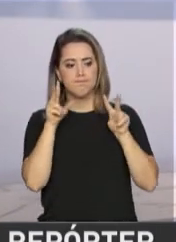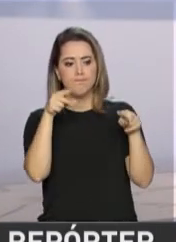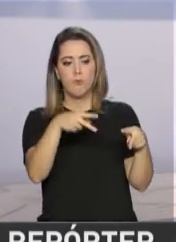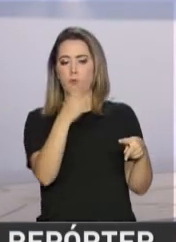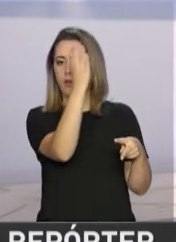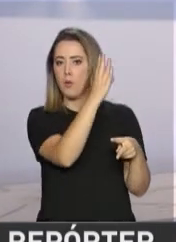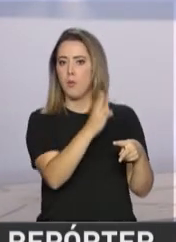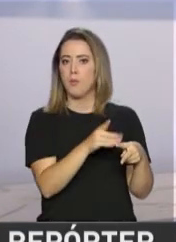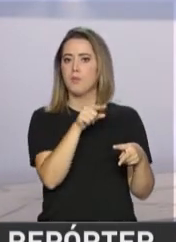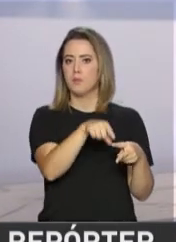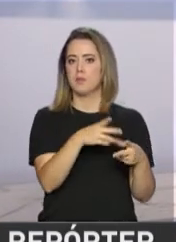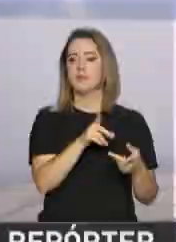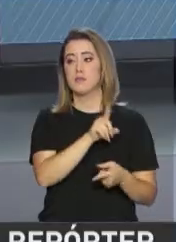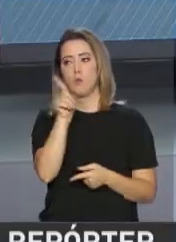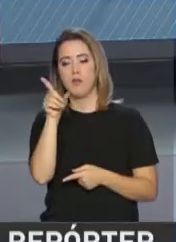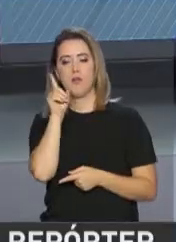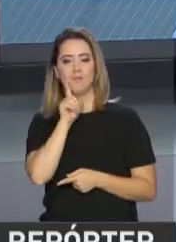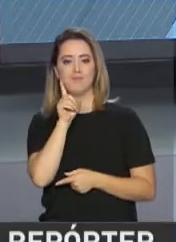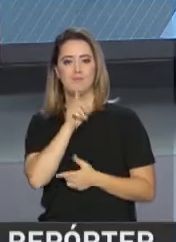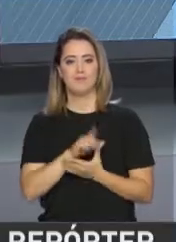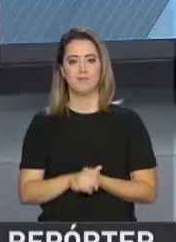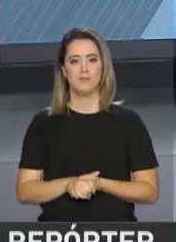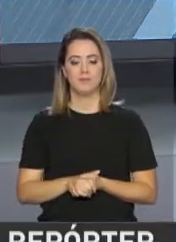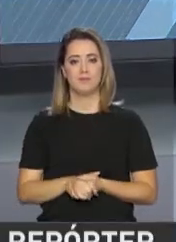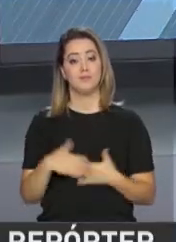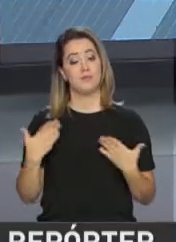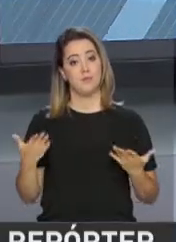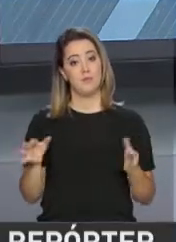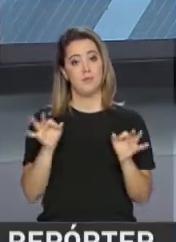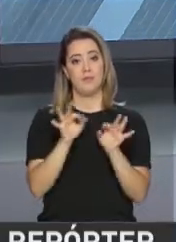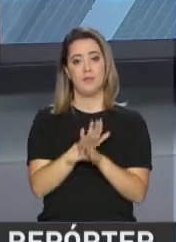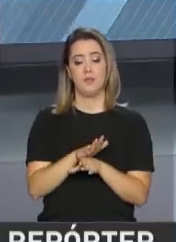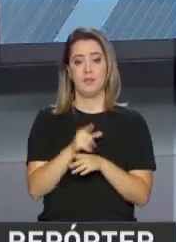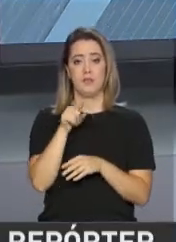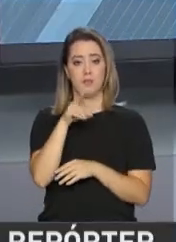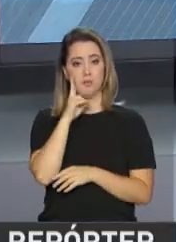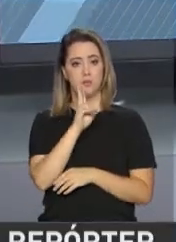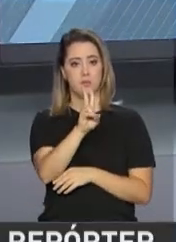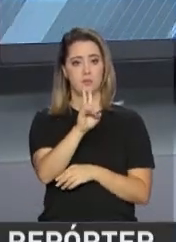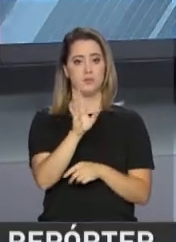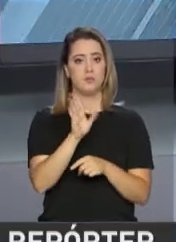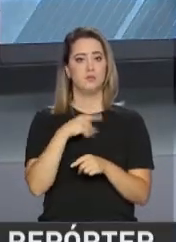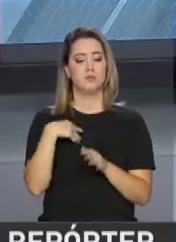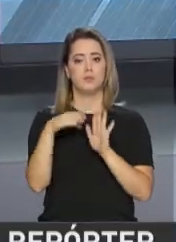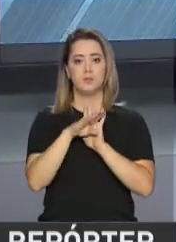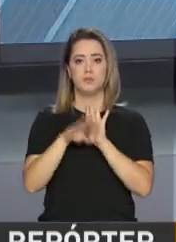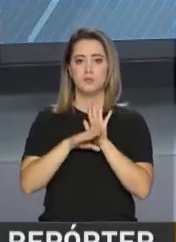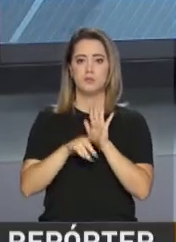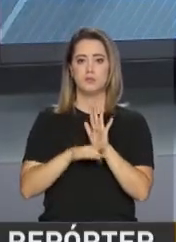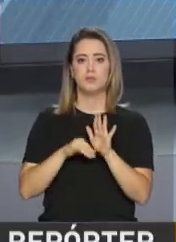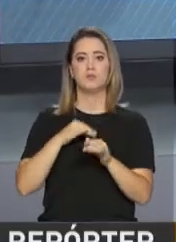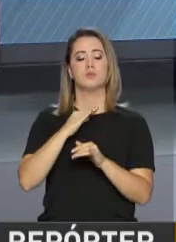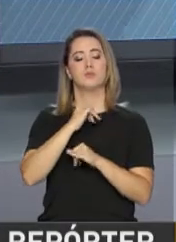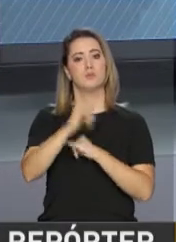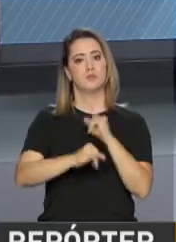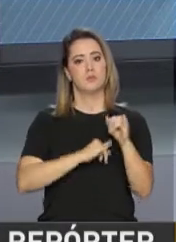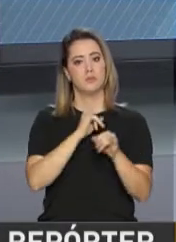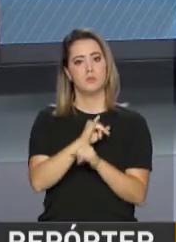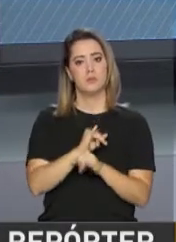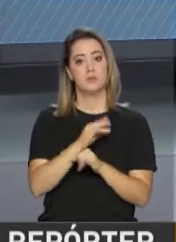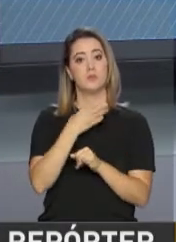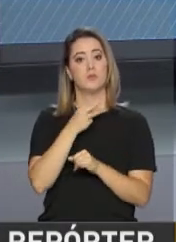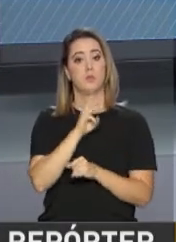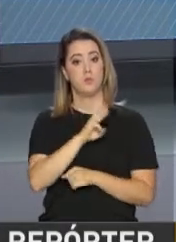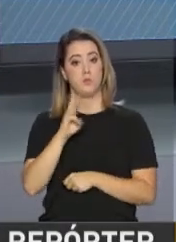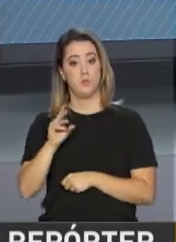nos estados unidos bem nós ficamos por aqui e você pode acompanhar a nossa programação pela internet no site da